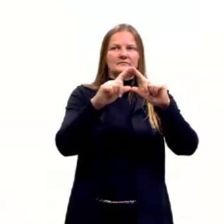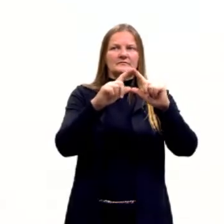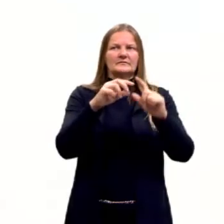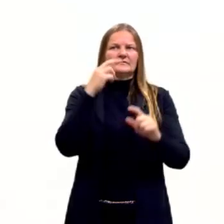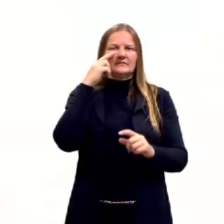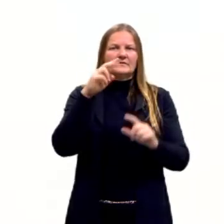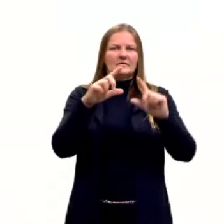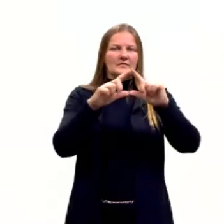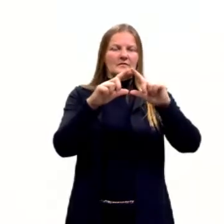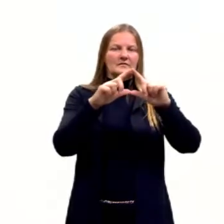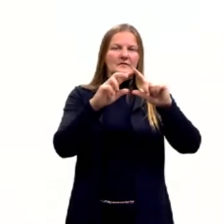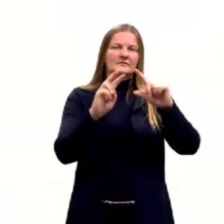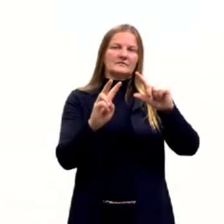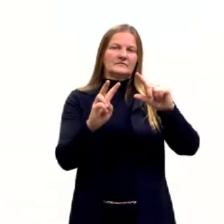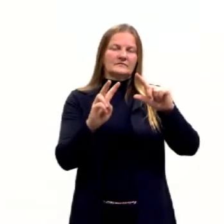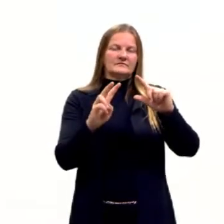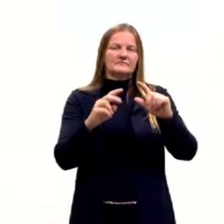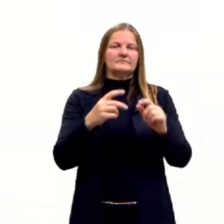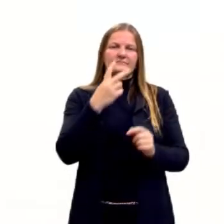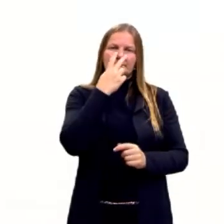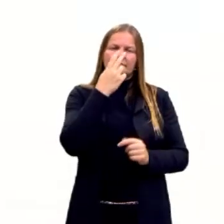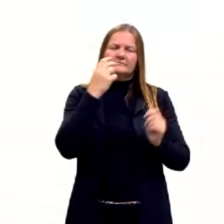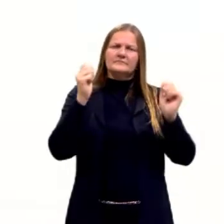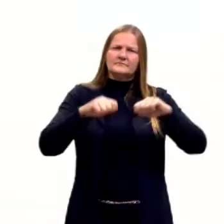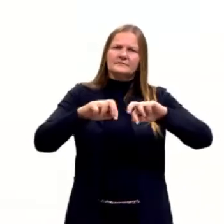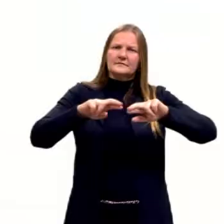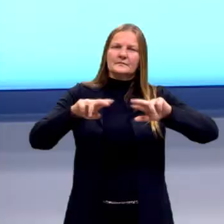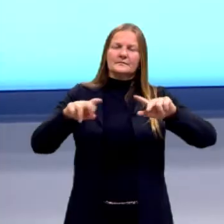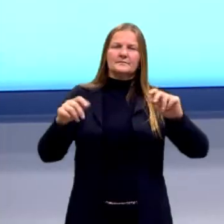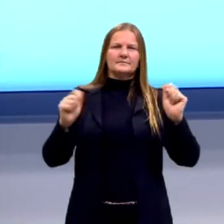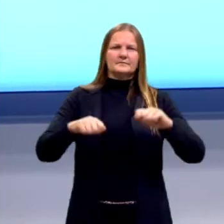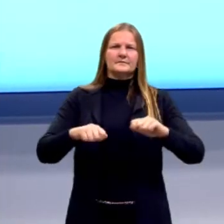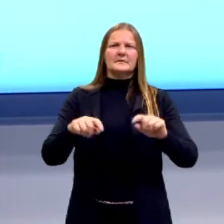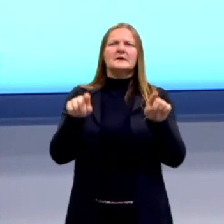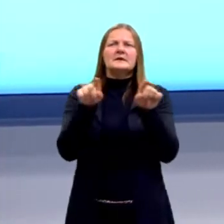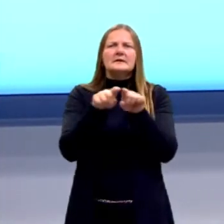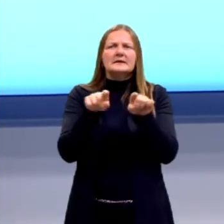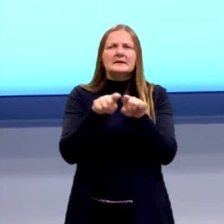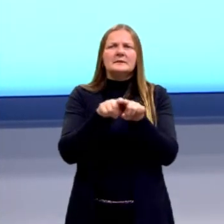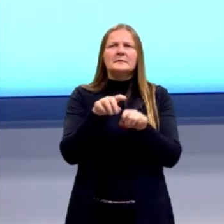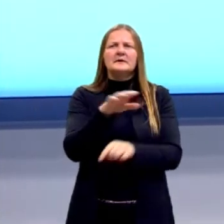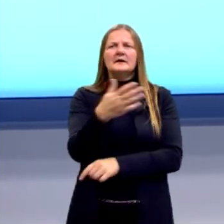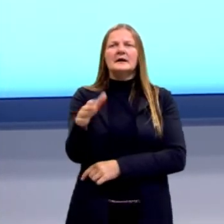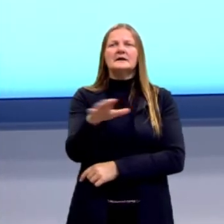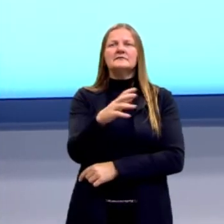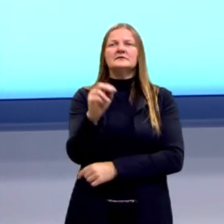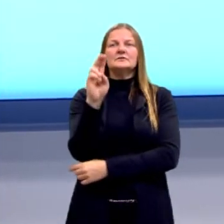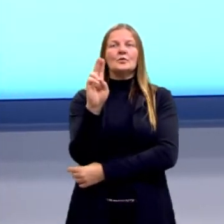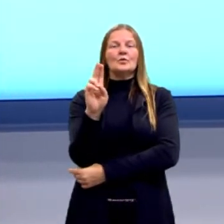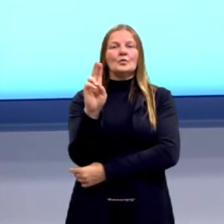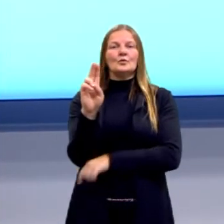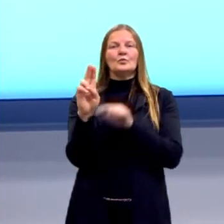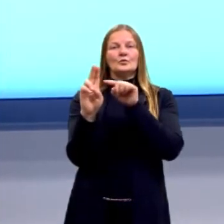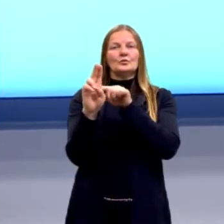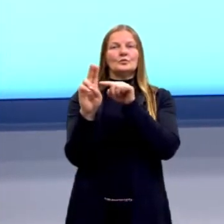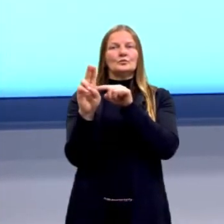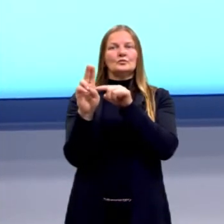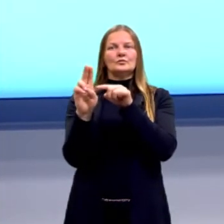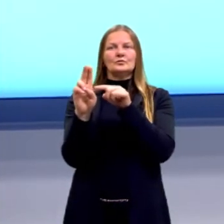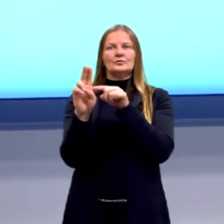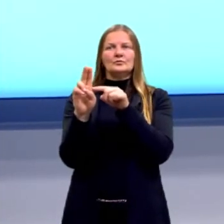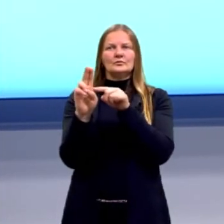consegue ver o delta ver tá E também às vezes aparecem como o tá então